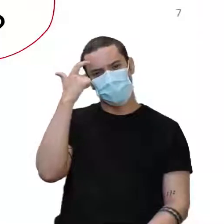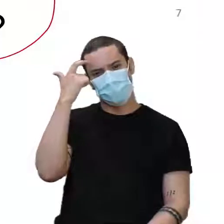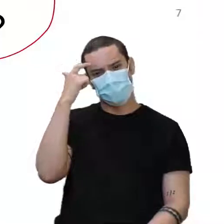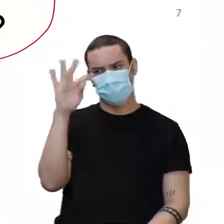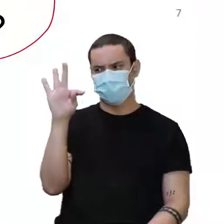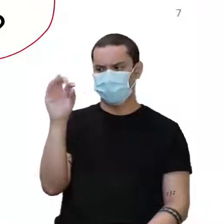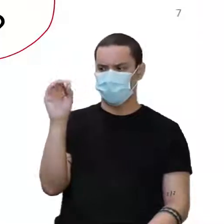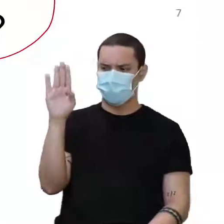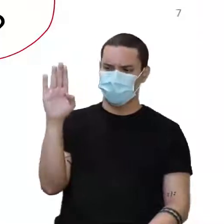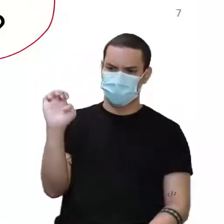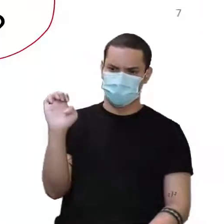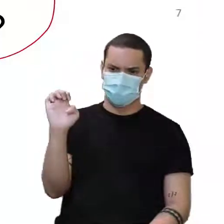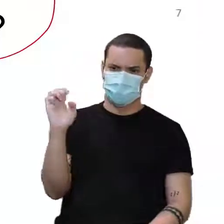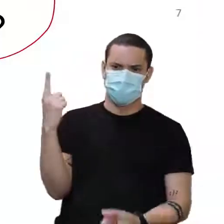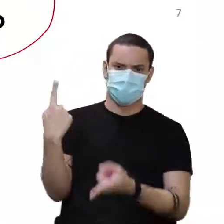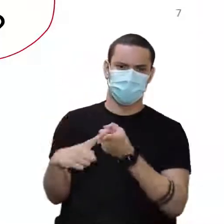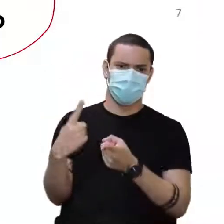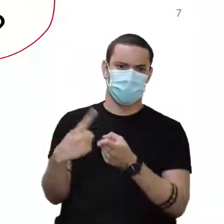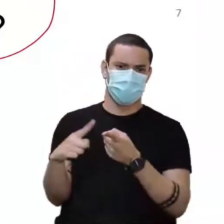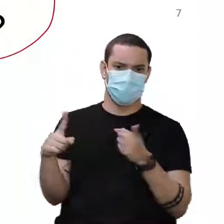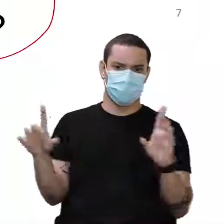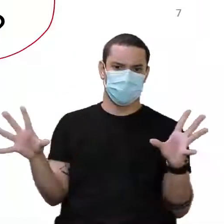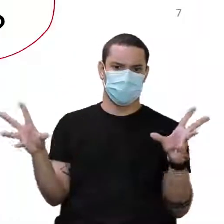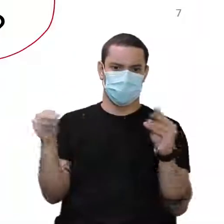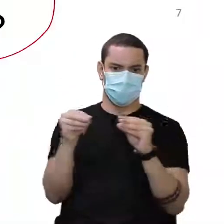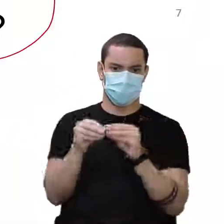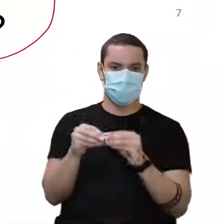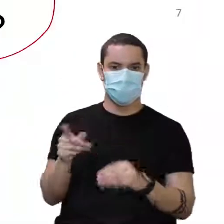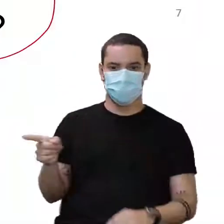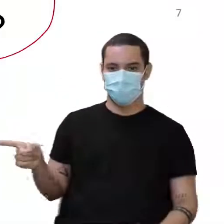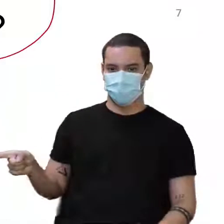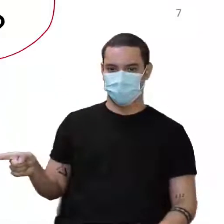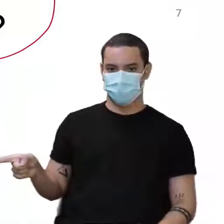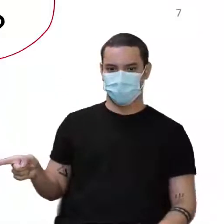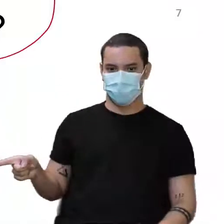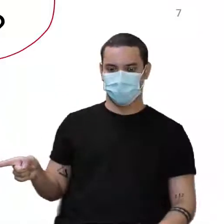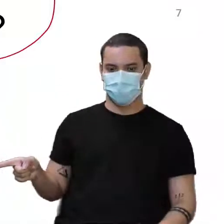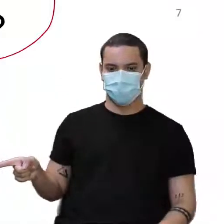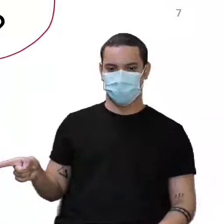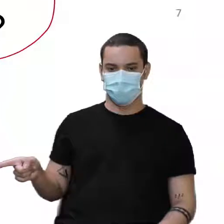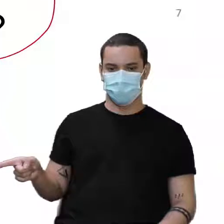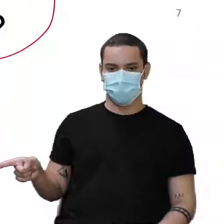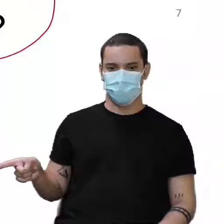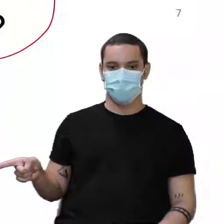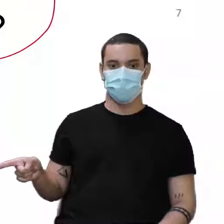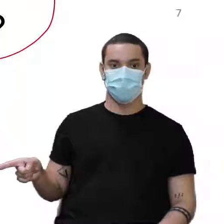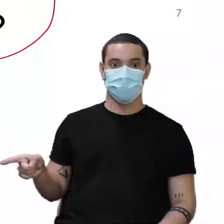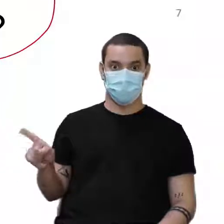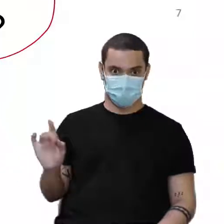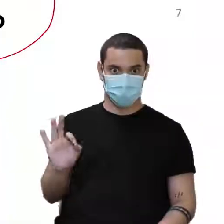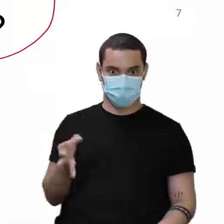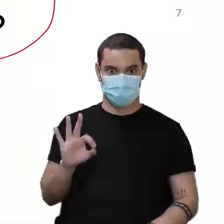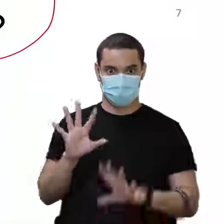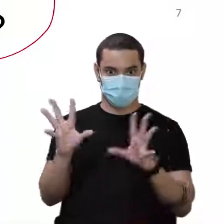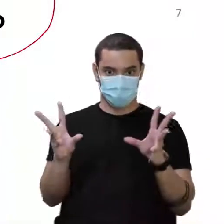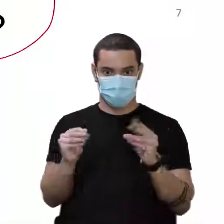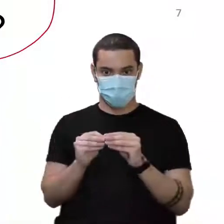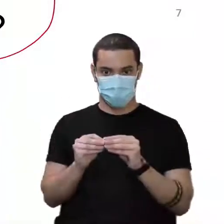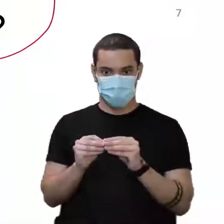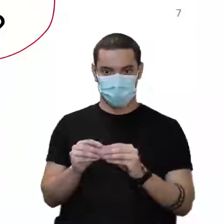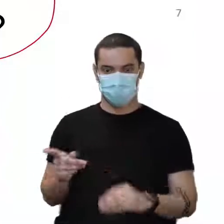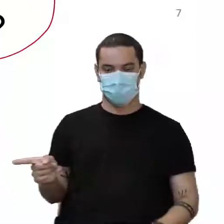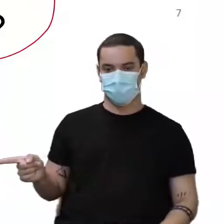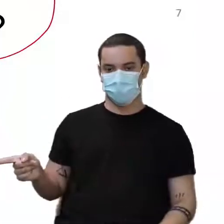to be, porque sim, o verbo to be existe. Ó, esse aqui, ó, que vocês já aprenderam, she is, ela está, contraído, fica